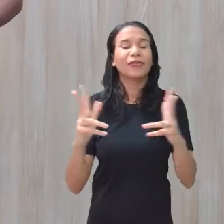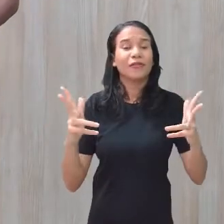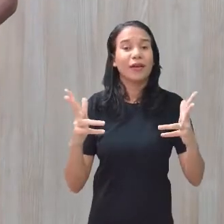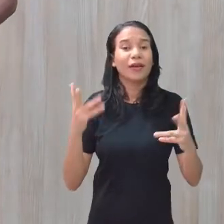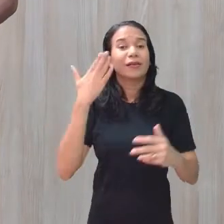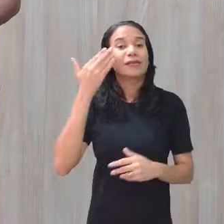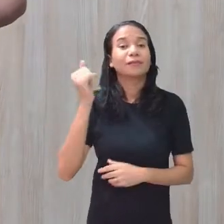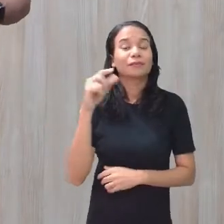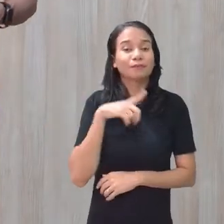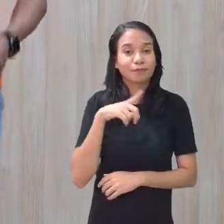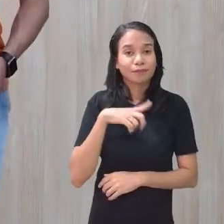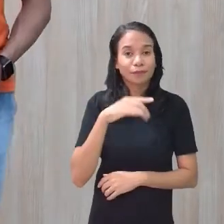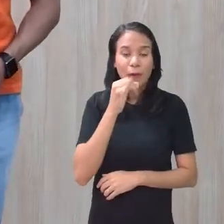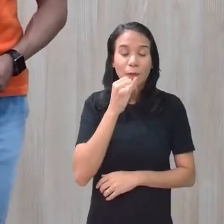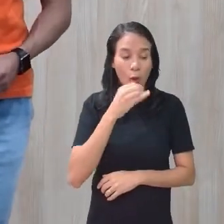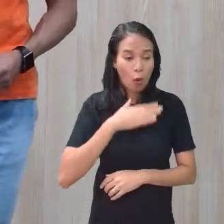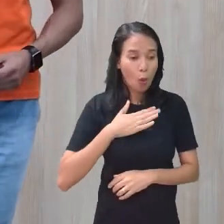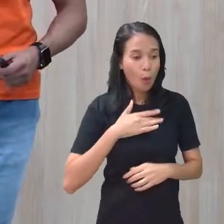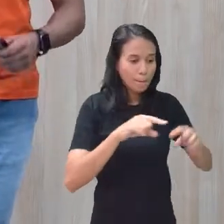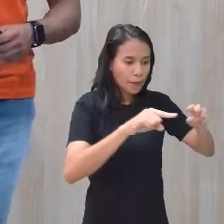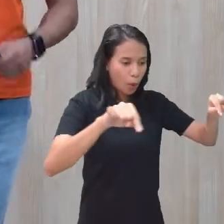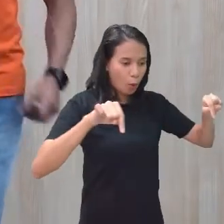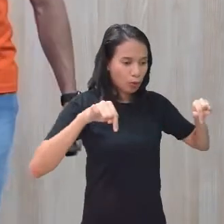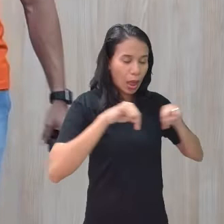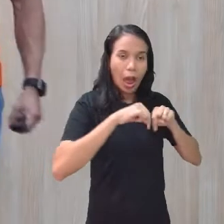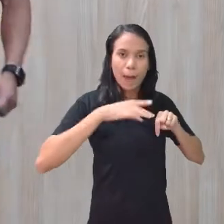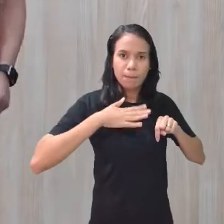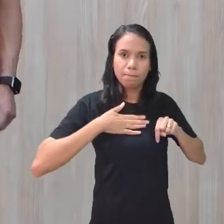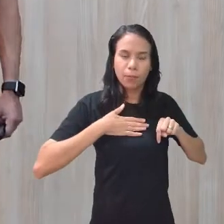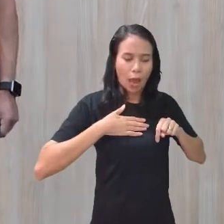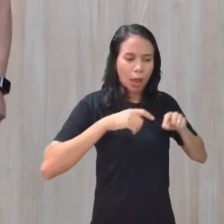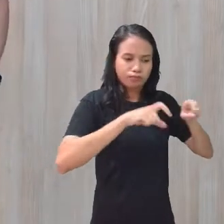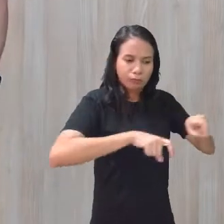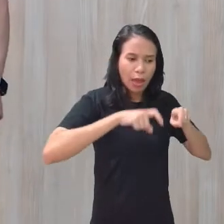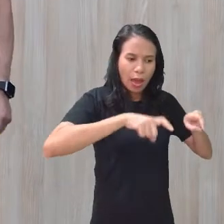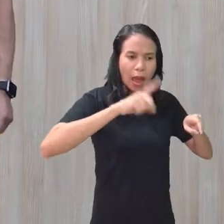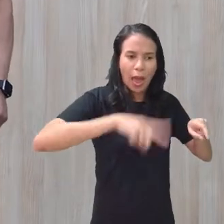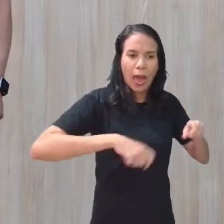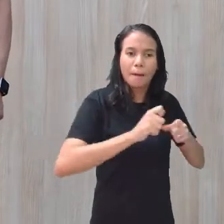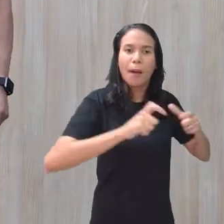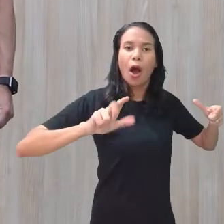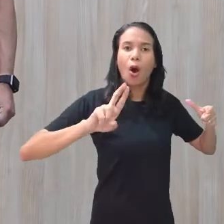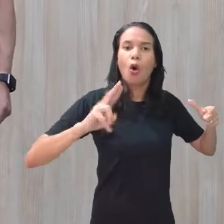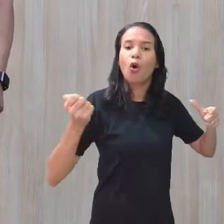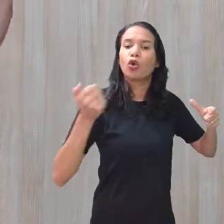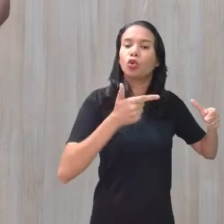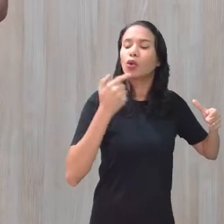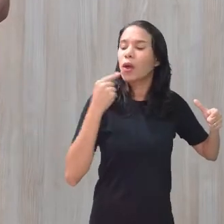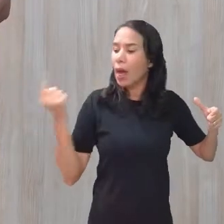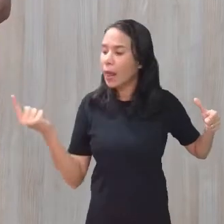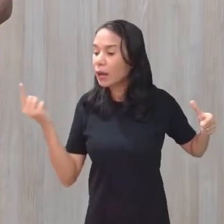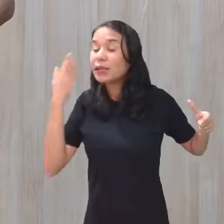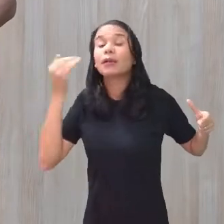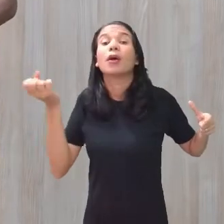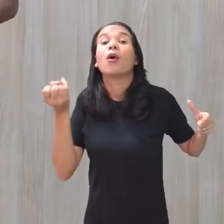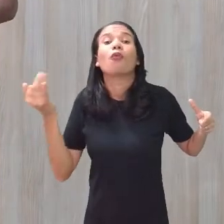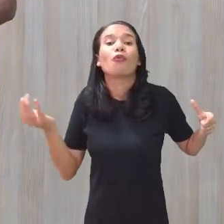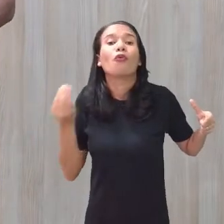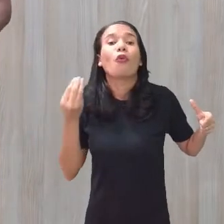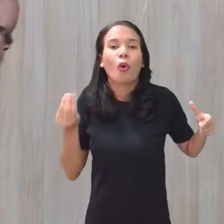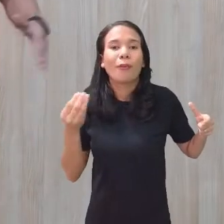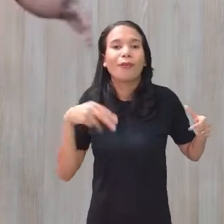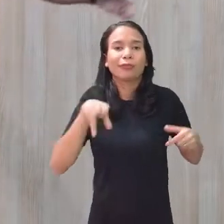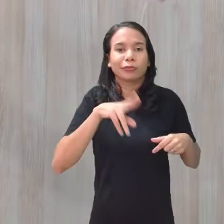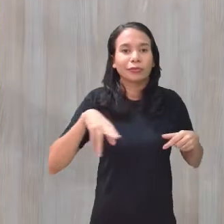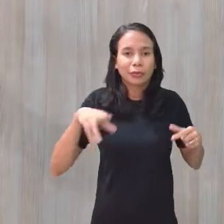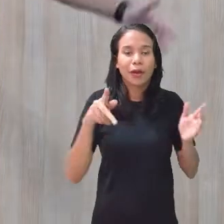saber se o meu terreno, as minhas terras eram maiores ou menores que a do vizinho. Então eles utilizavam pedaços